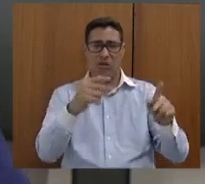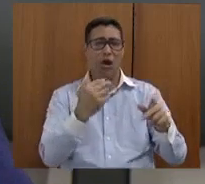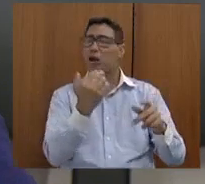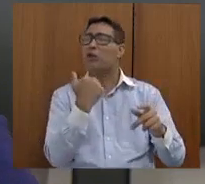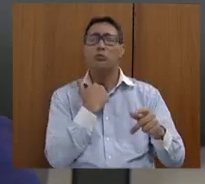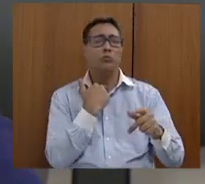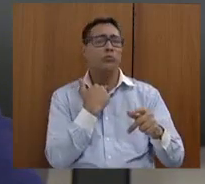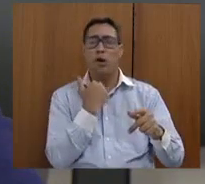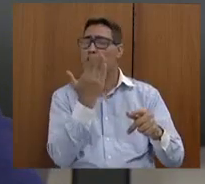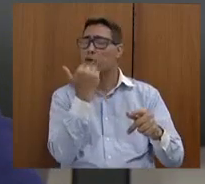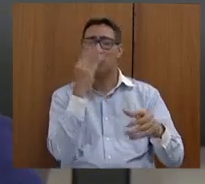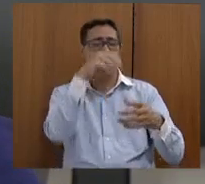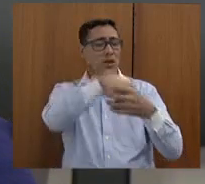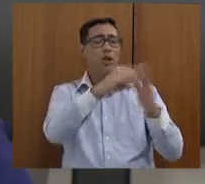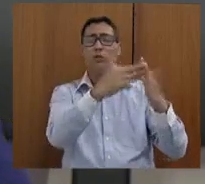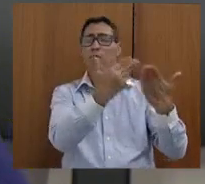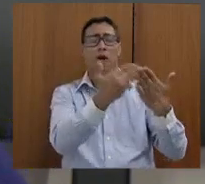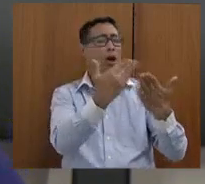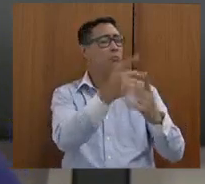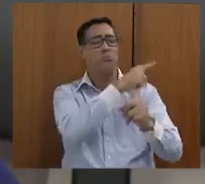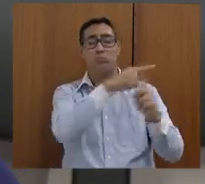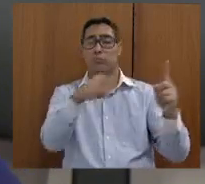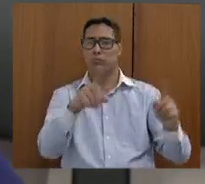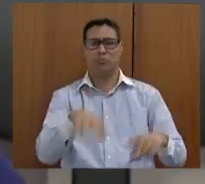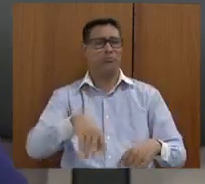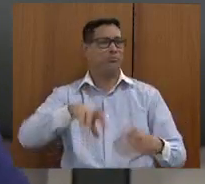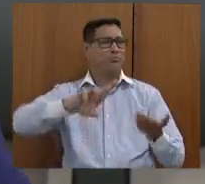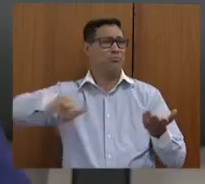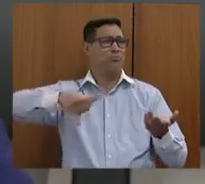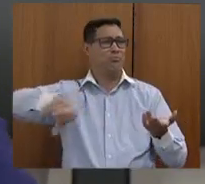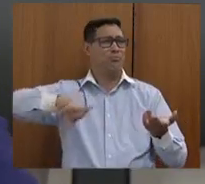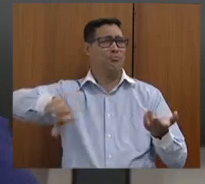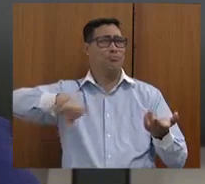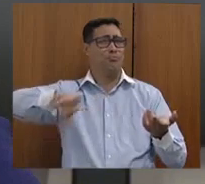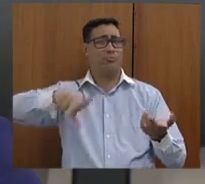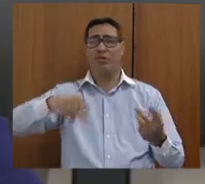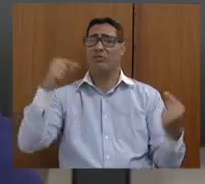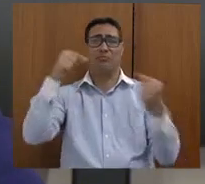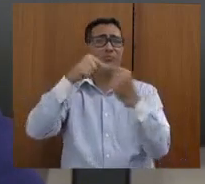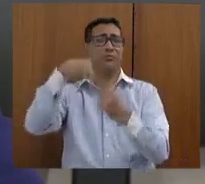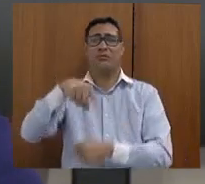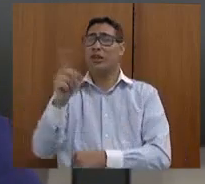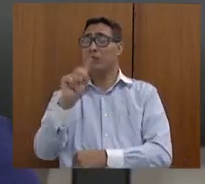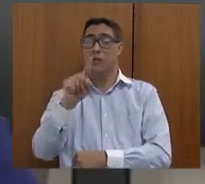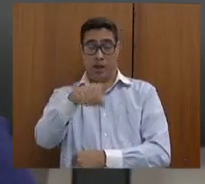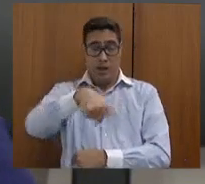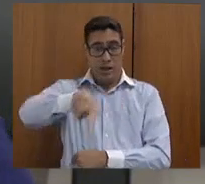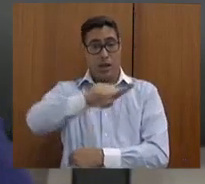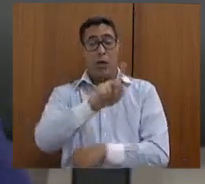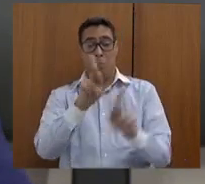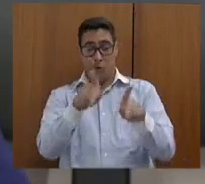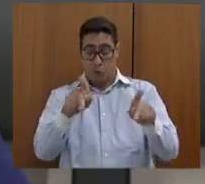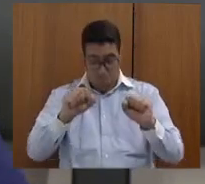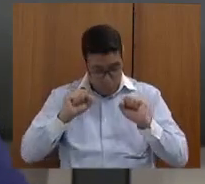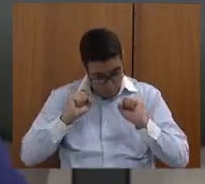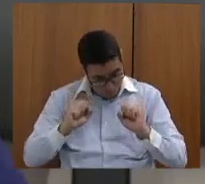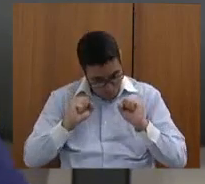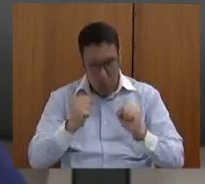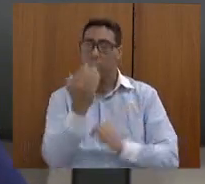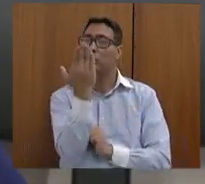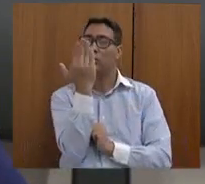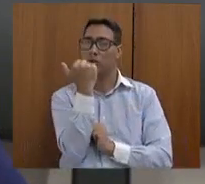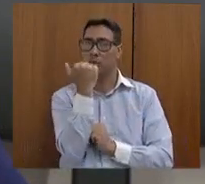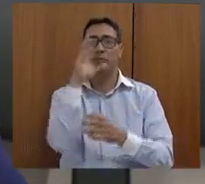equivocada nós enviamos verba para alimentação dos Servidores nas nossas escolas então qualquer